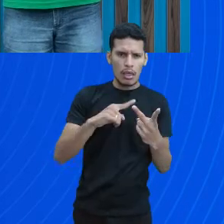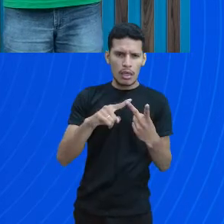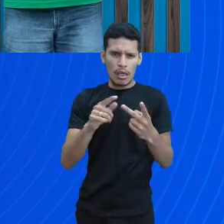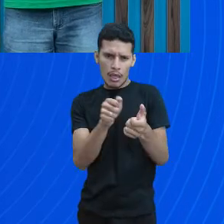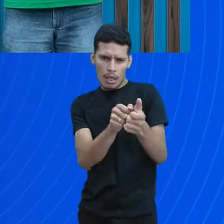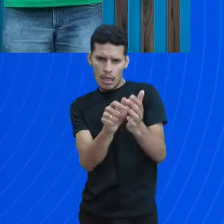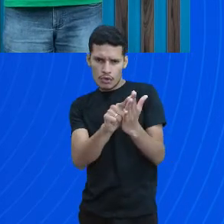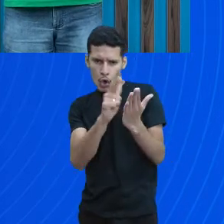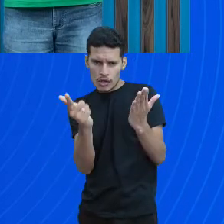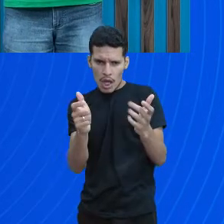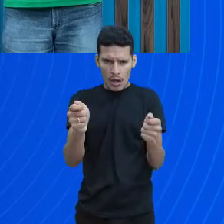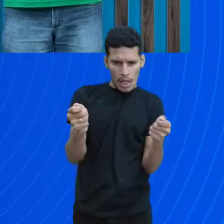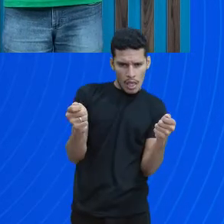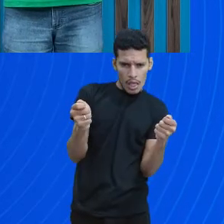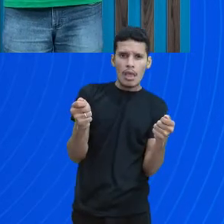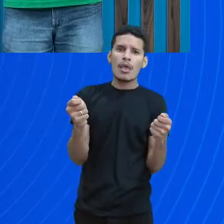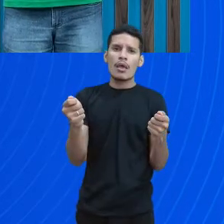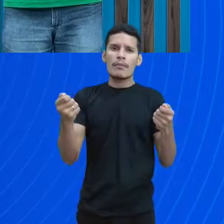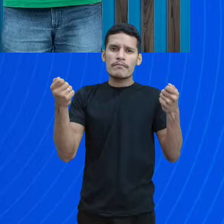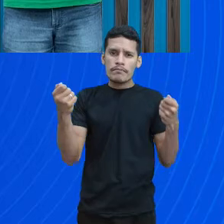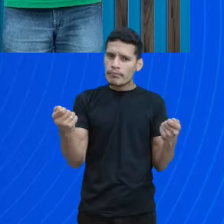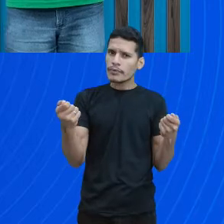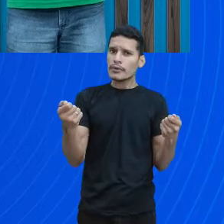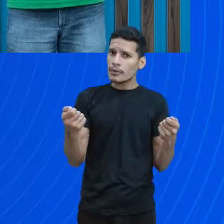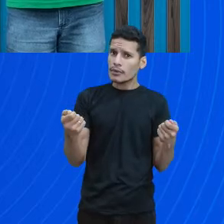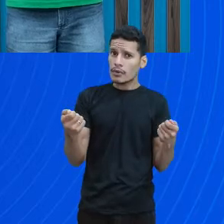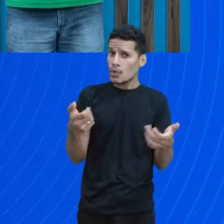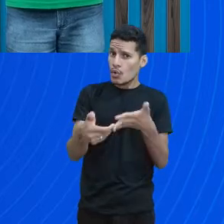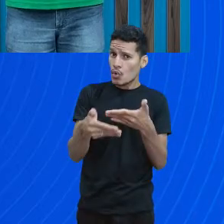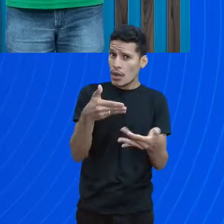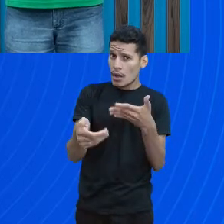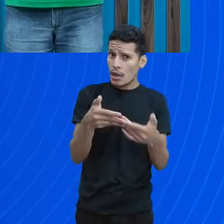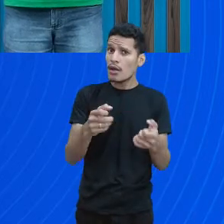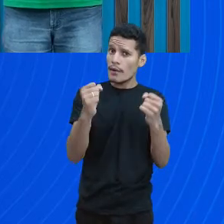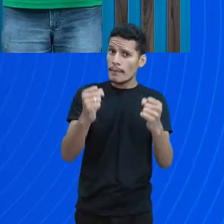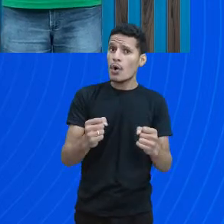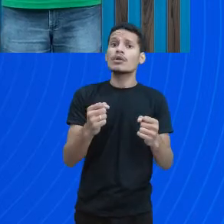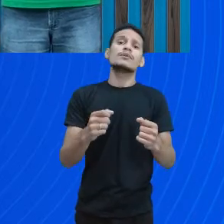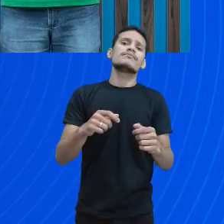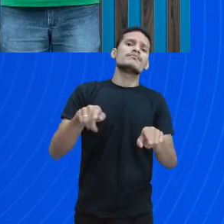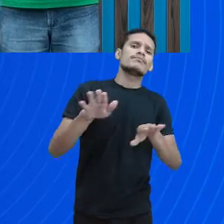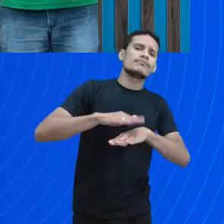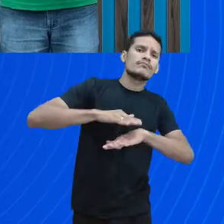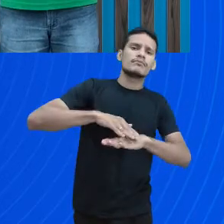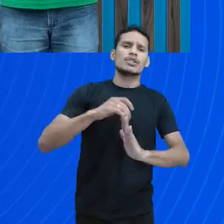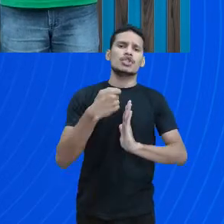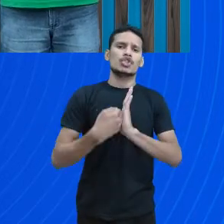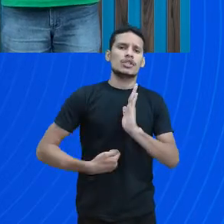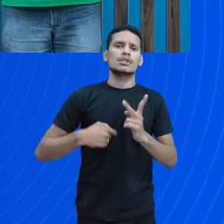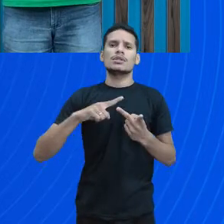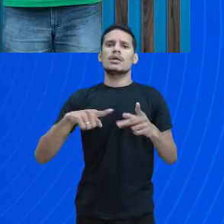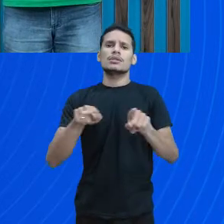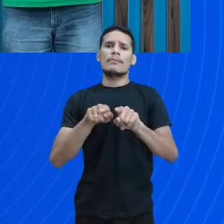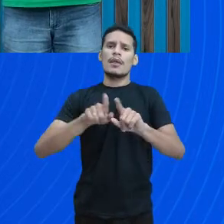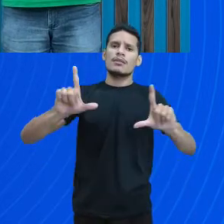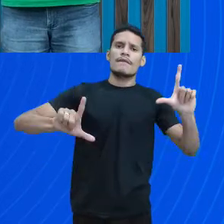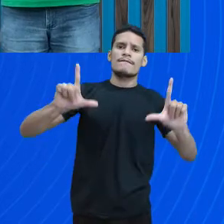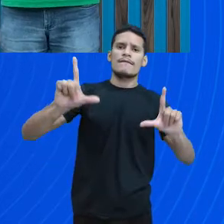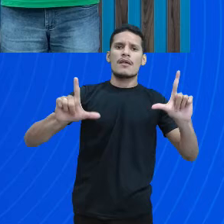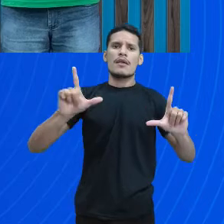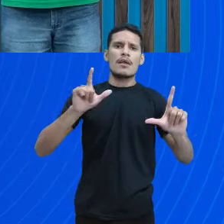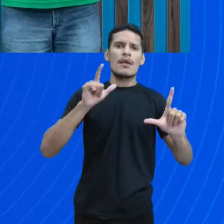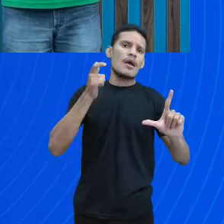claro, assistir também, né, seja na imprensa escrita, na imprensa através da